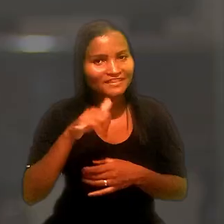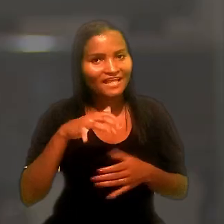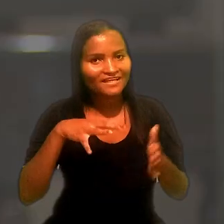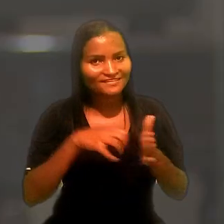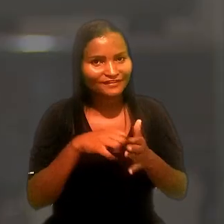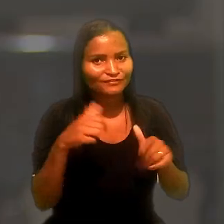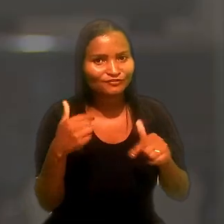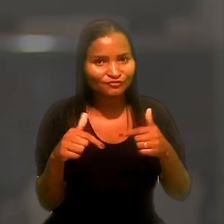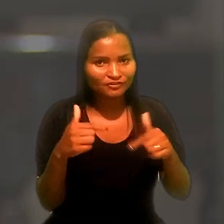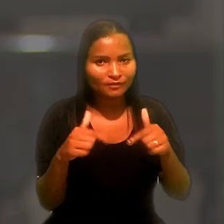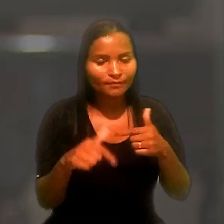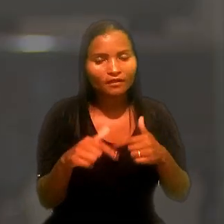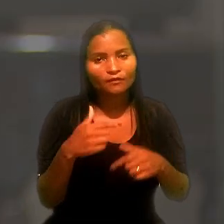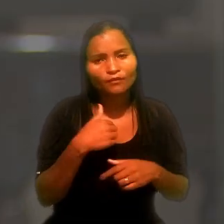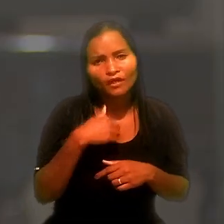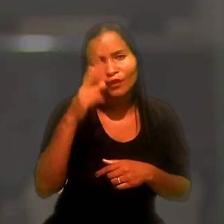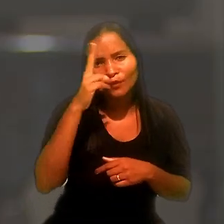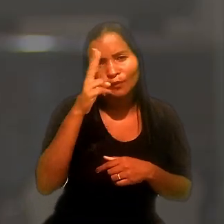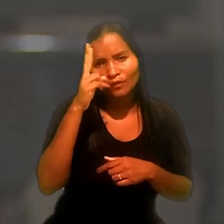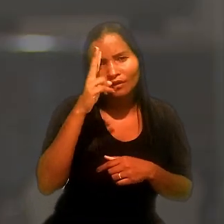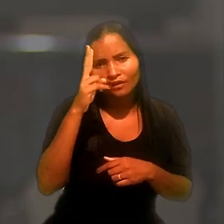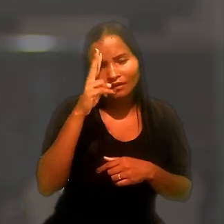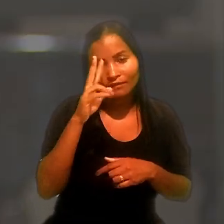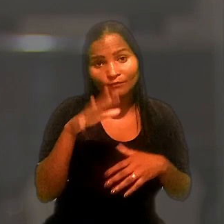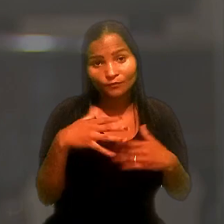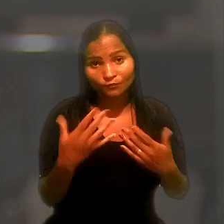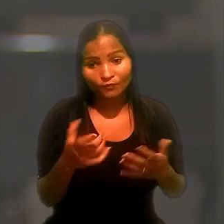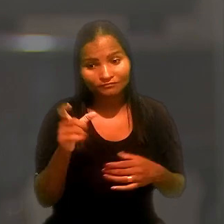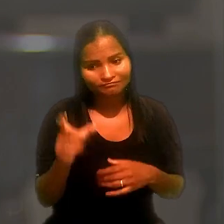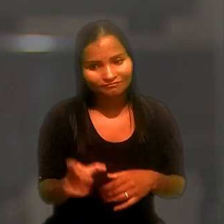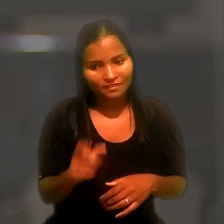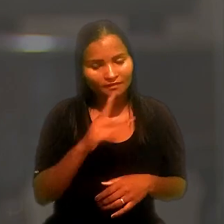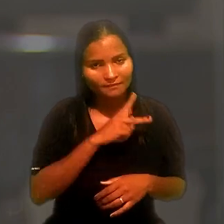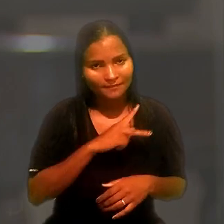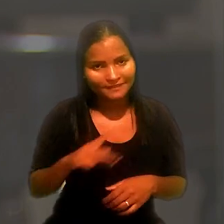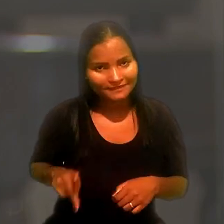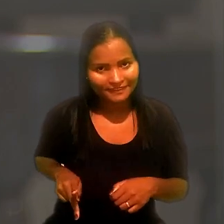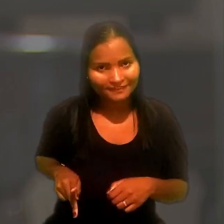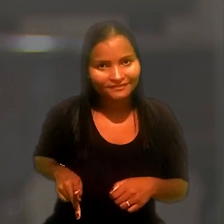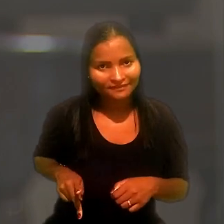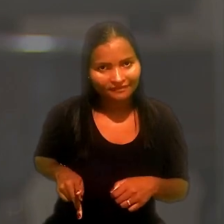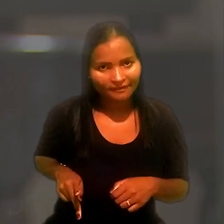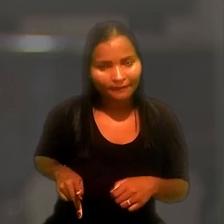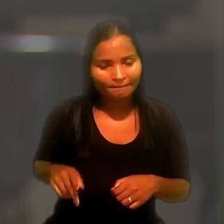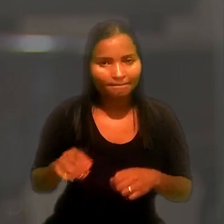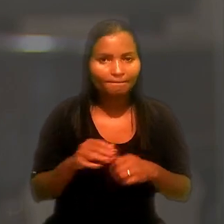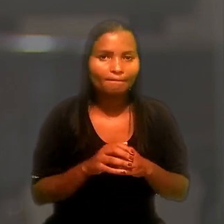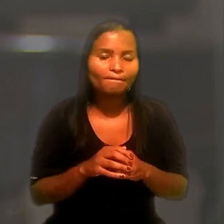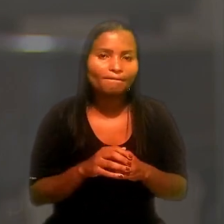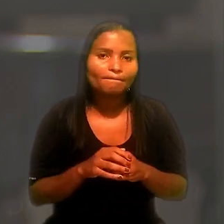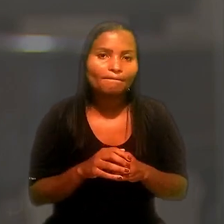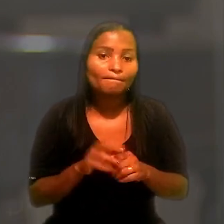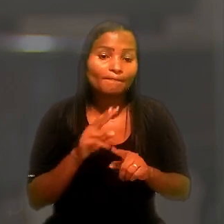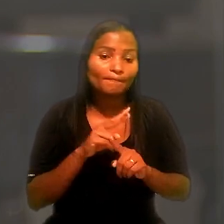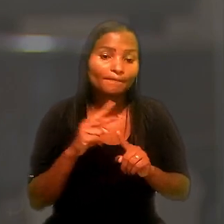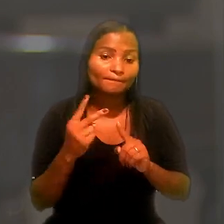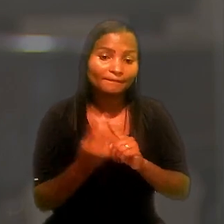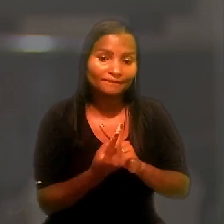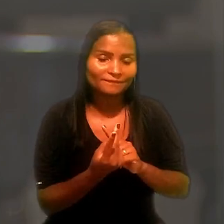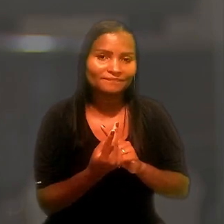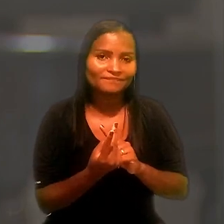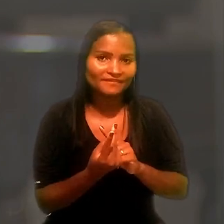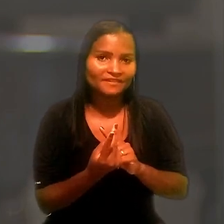trabalho. E eu me lembro que quando eu estava na presidência, nessa ótica em que você